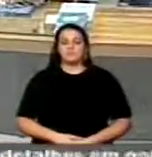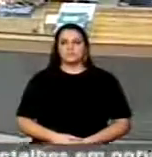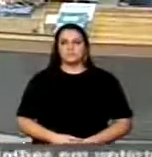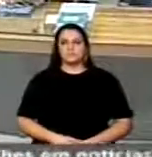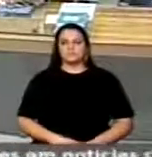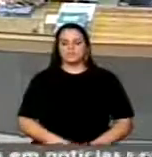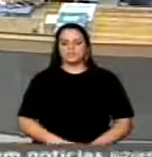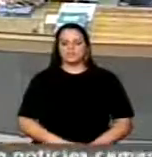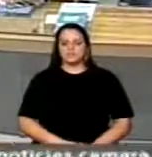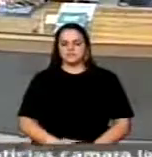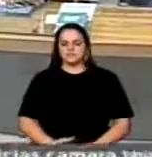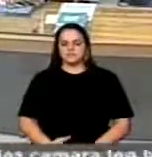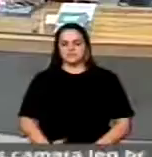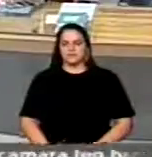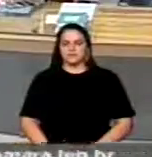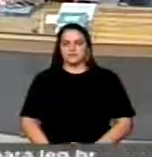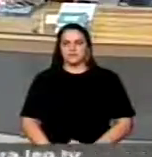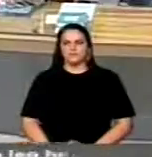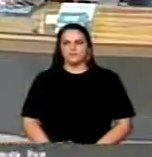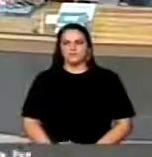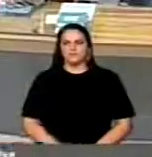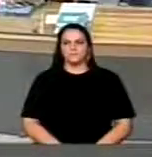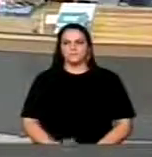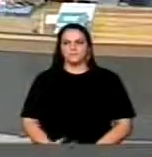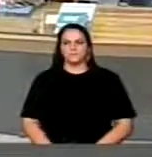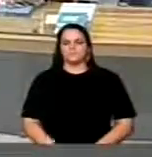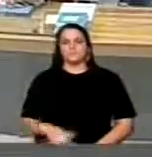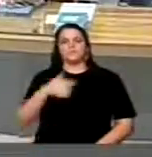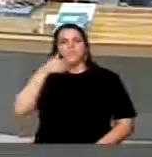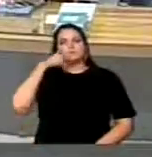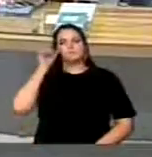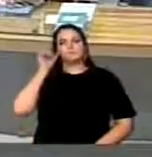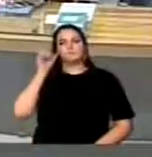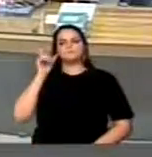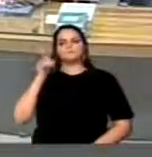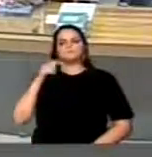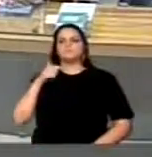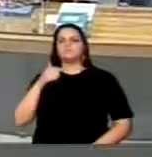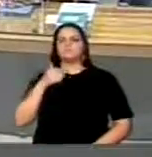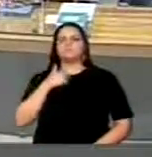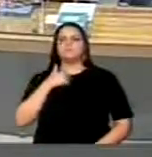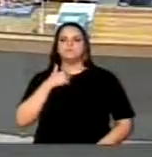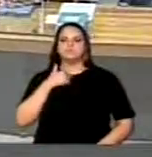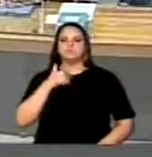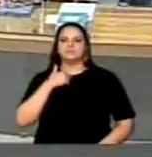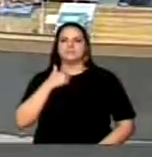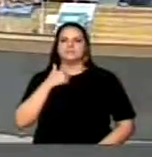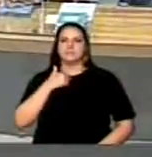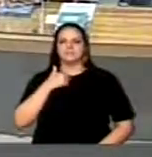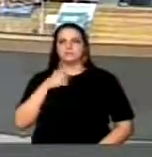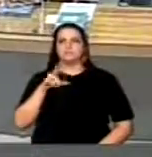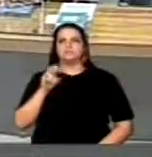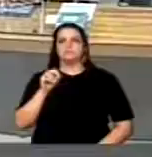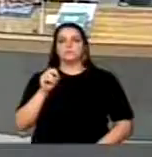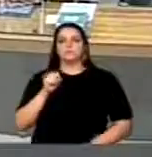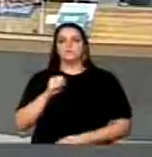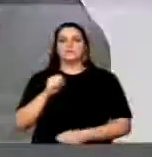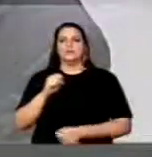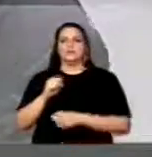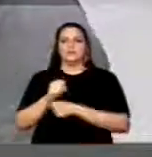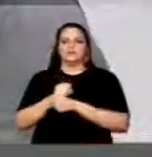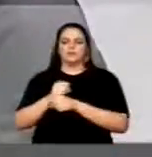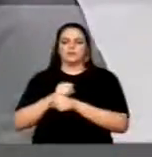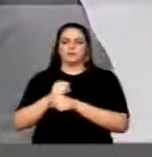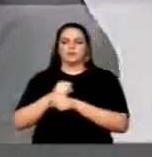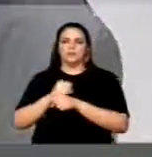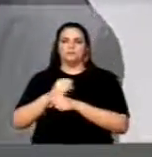Obrigado, senhor presidente. Ontem eu homenageei a minha cidade, que fazia 50 anos de história,